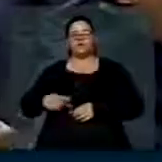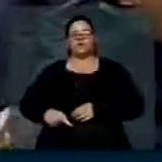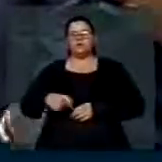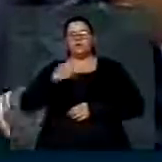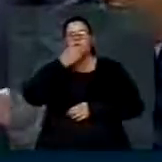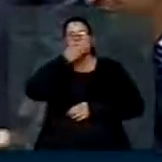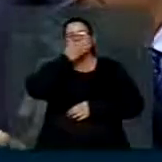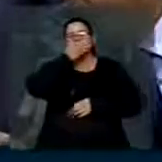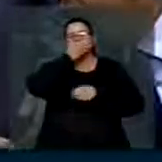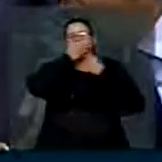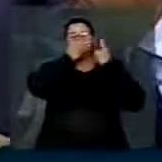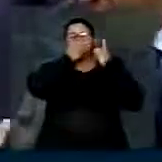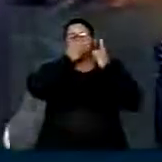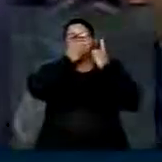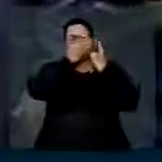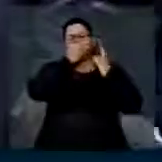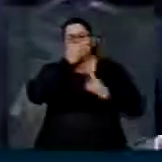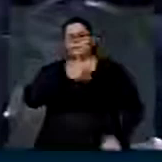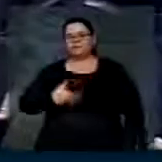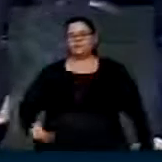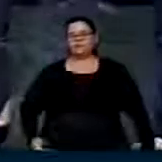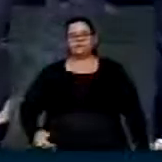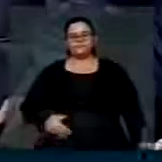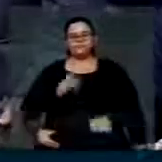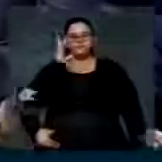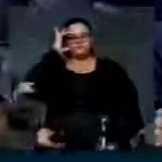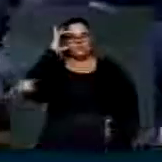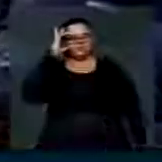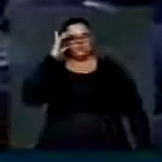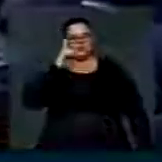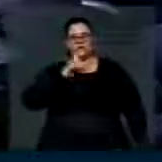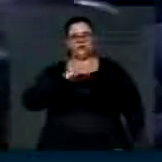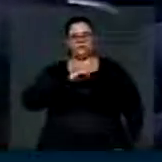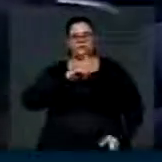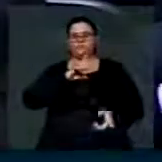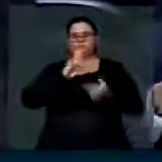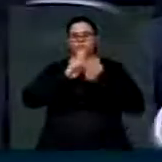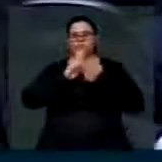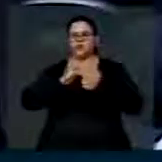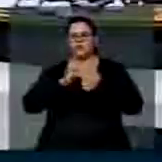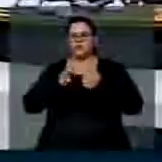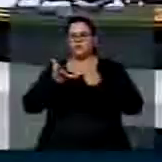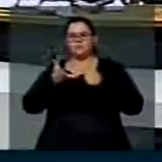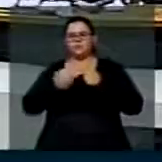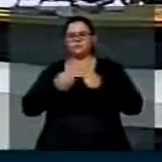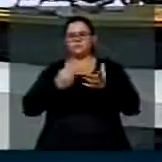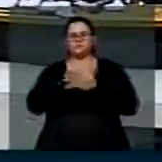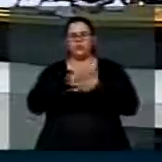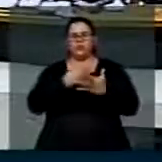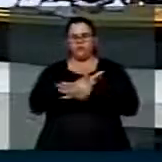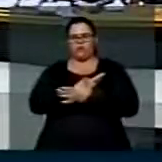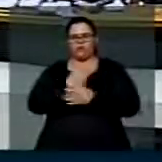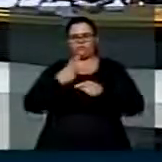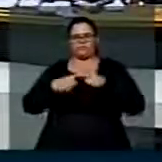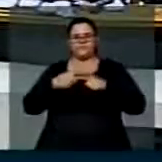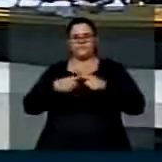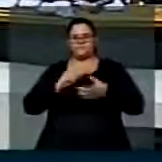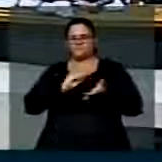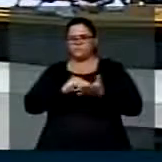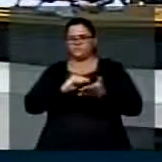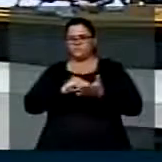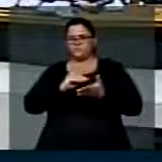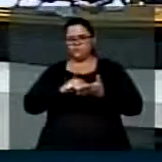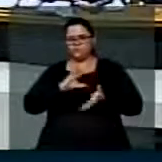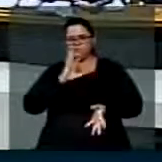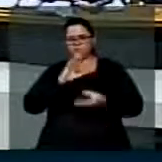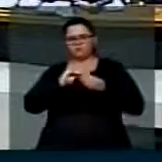senhores deputados, o governo Dilma tem se caracterizado por uma série de equívocos. A ineficiência na gestão da